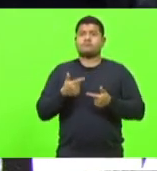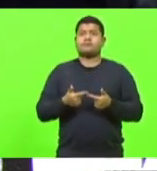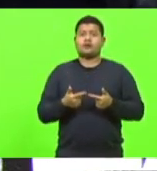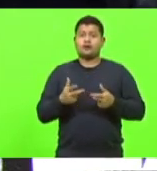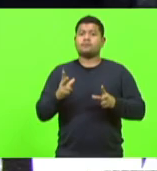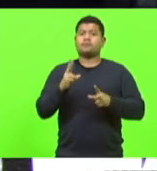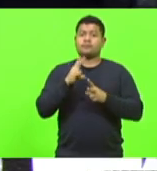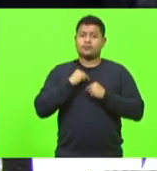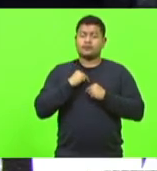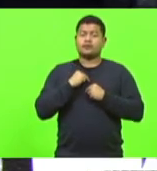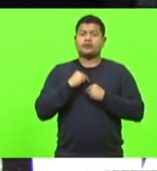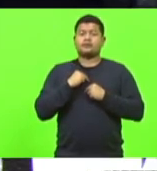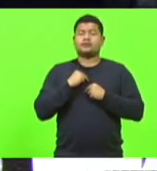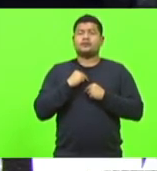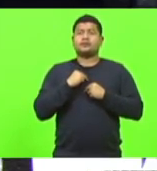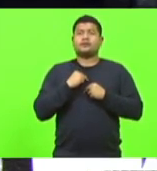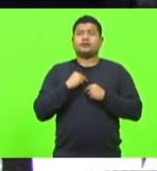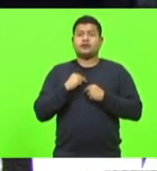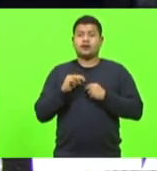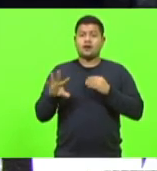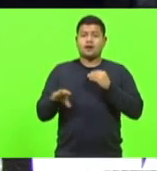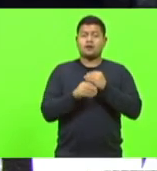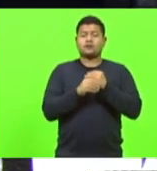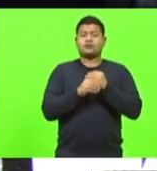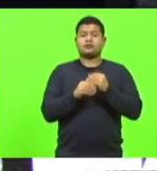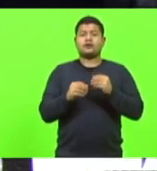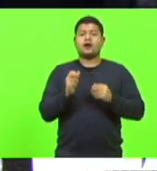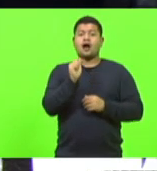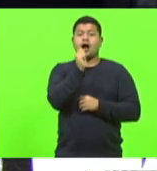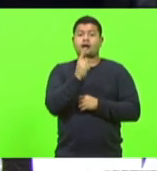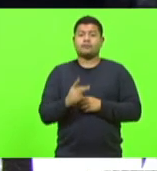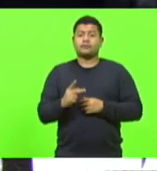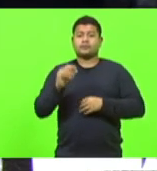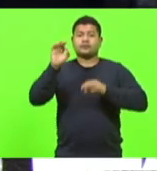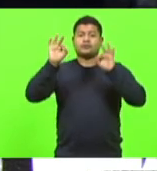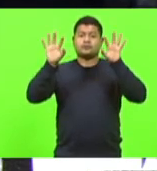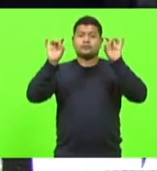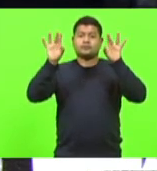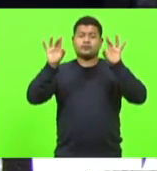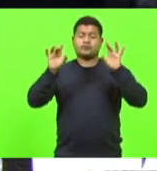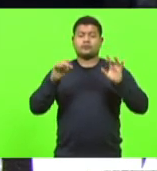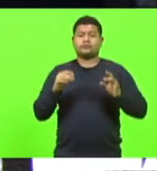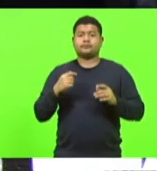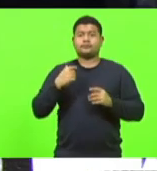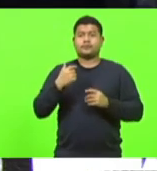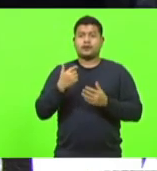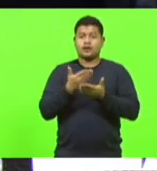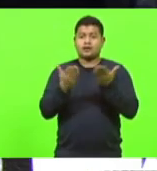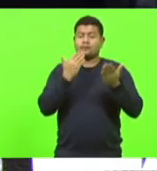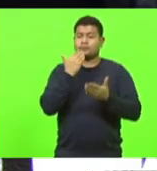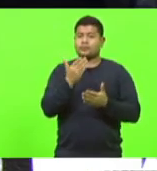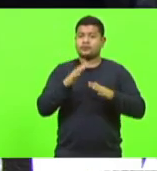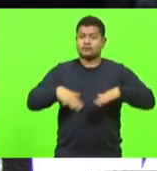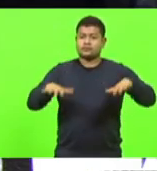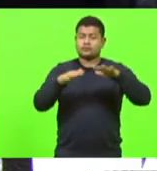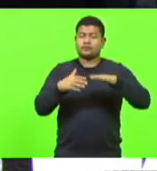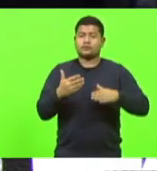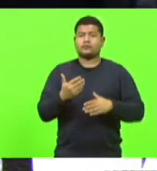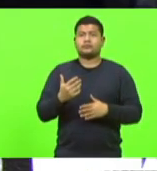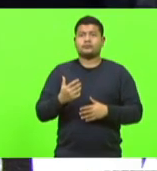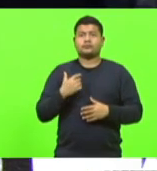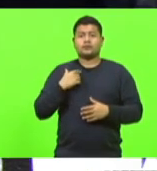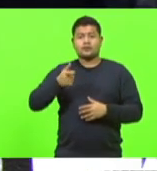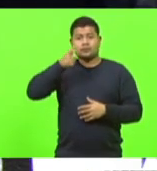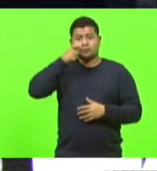merecem o adicional e aposentadoria especial a só pela qual eu peço aos colegas que acompanha o